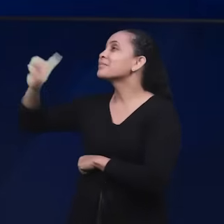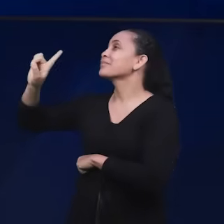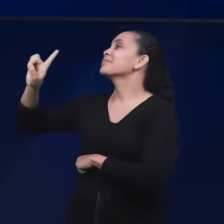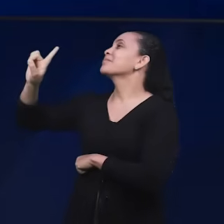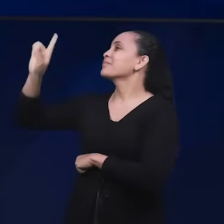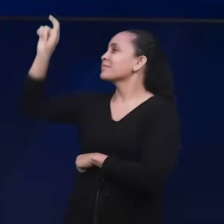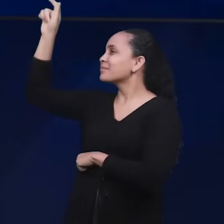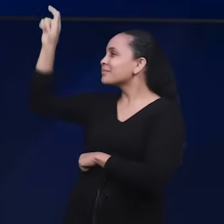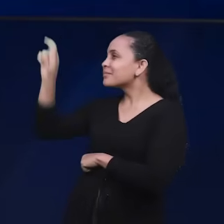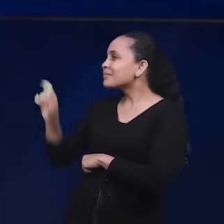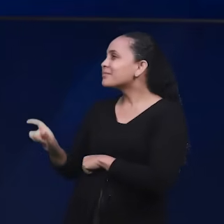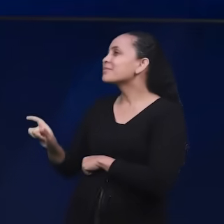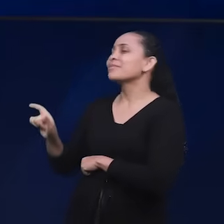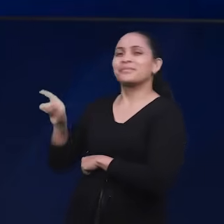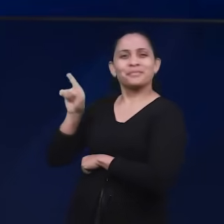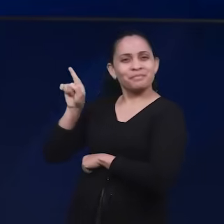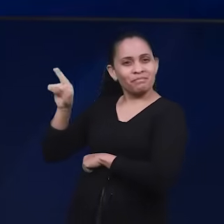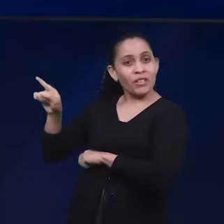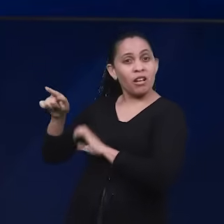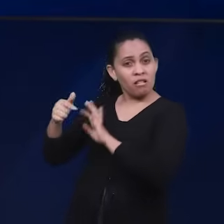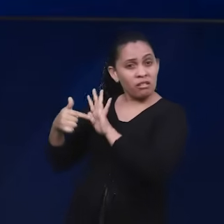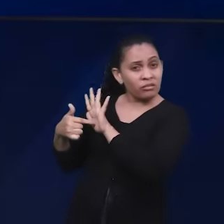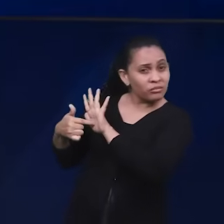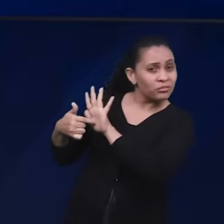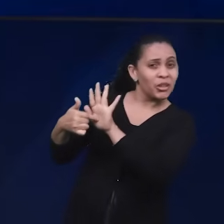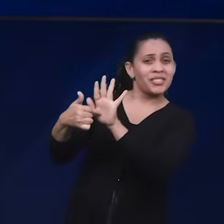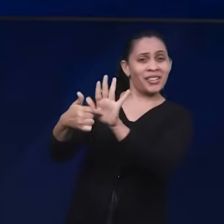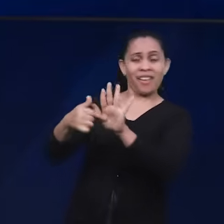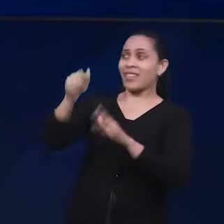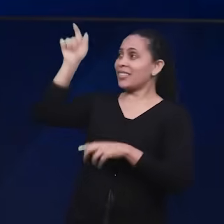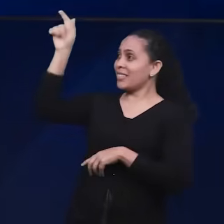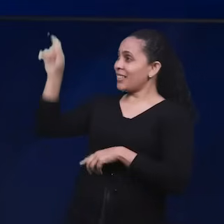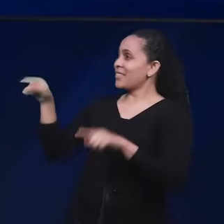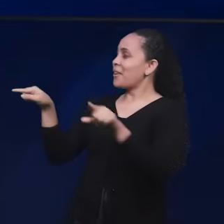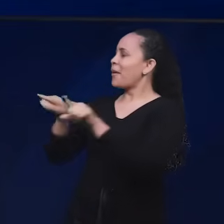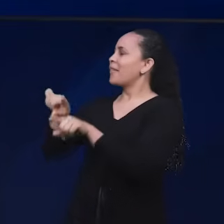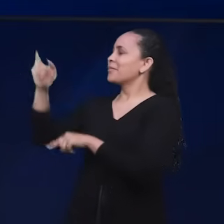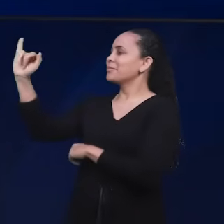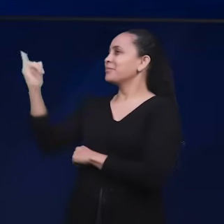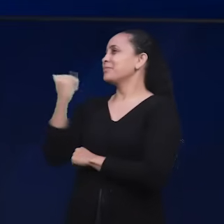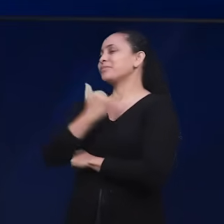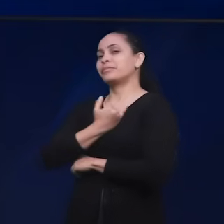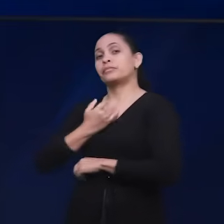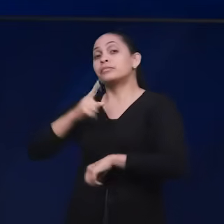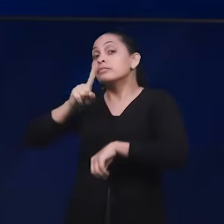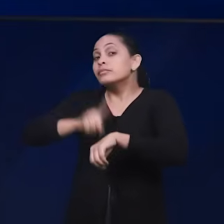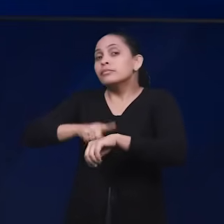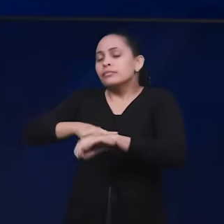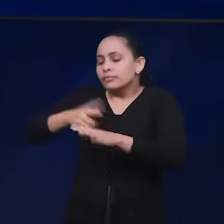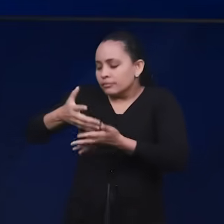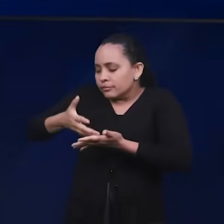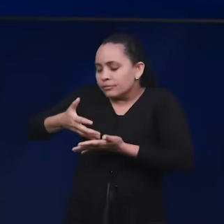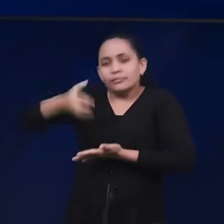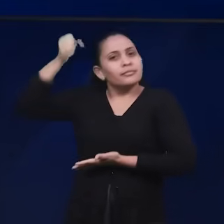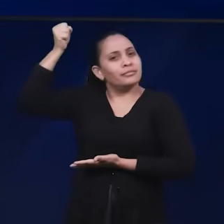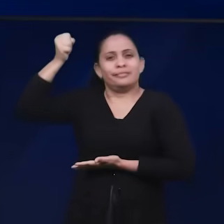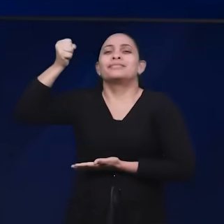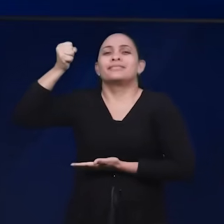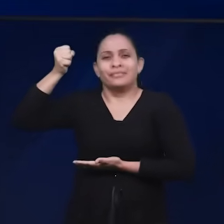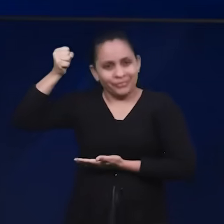falar dele e a ouvir dele, porque é importante chegar à consumação, chegar ao